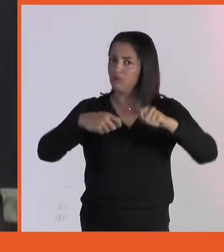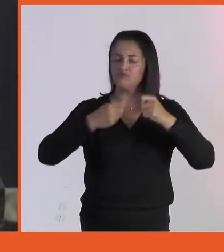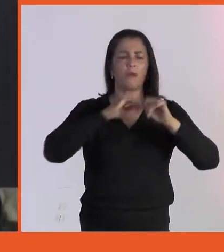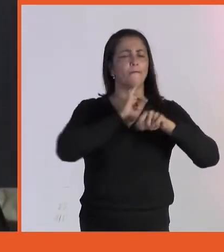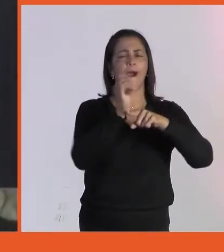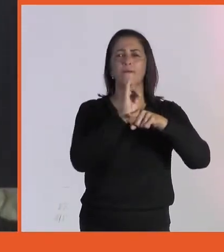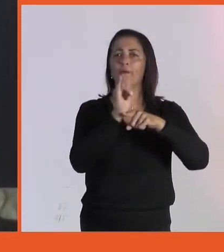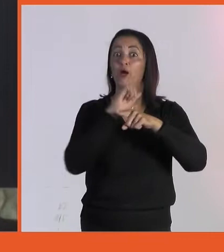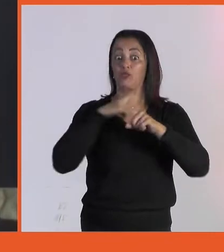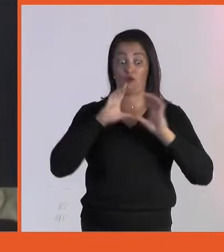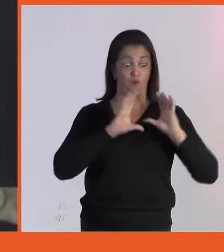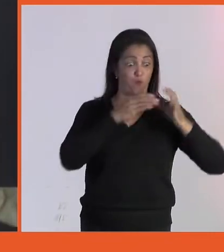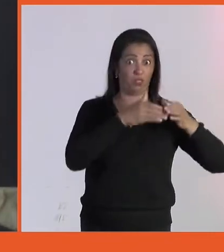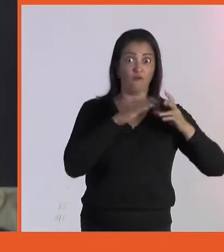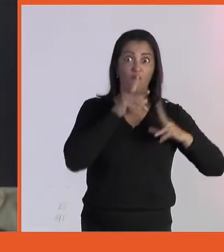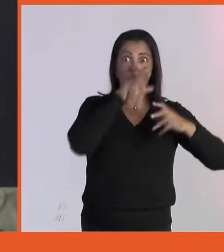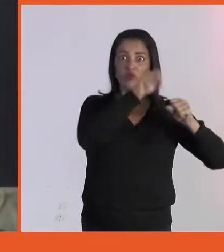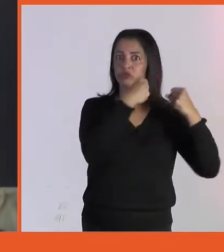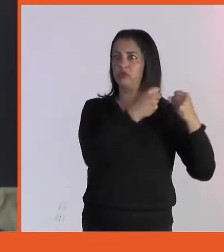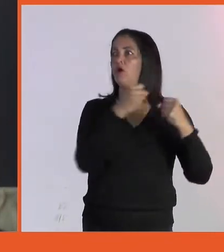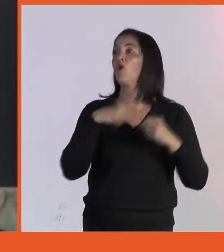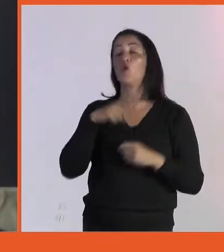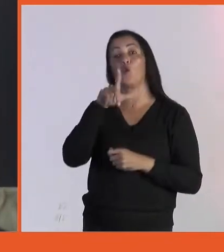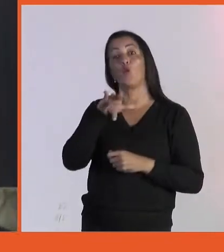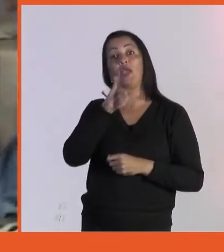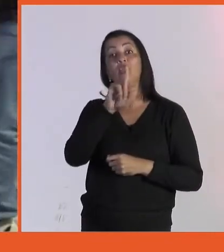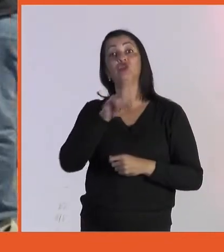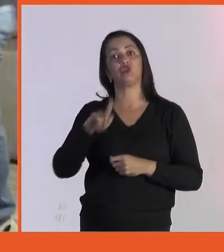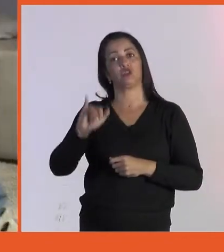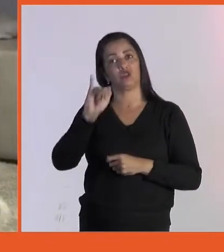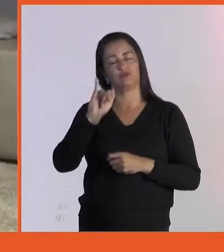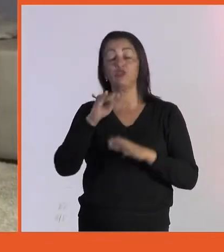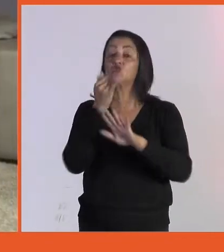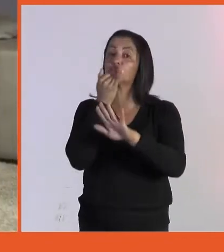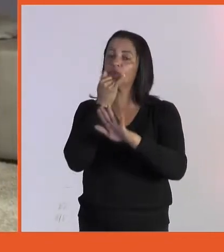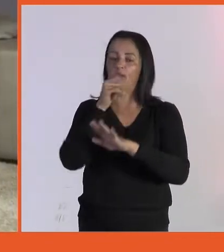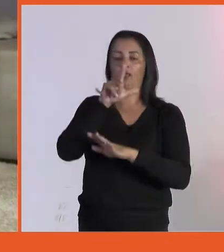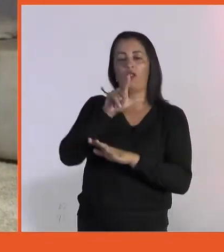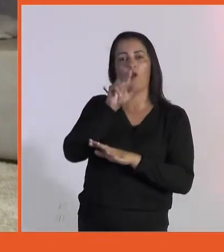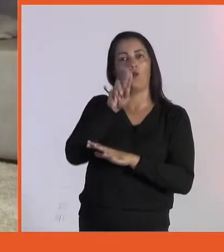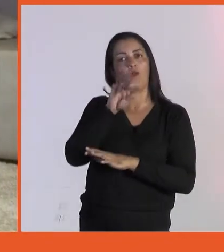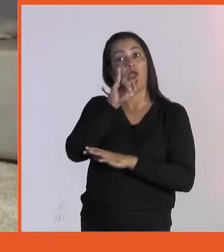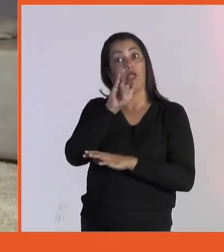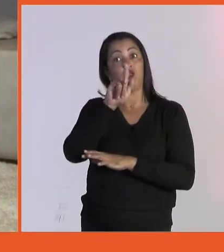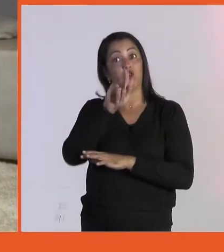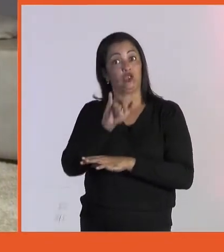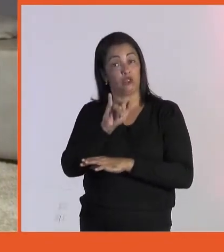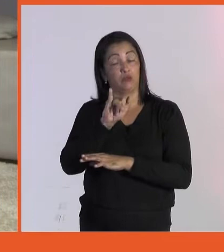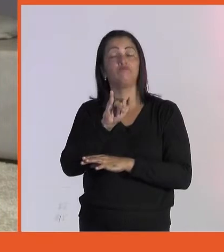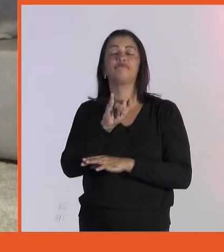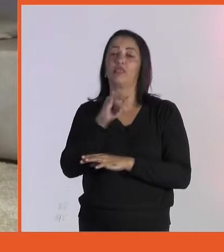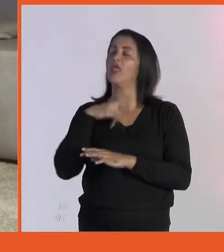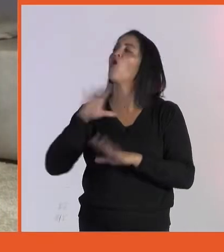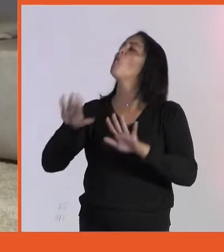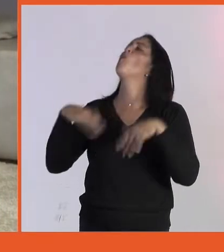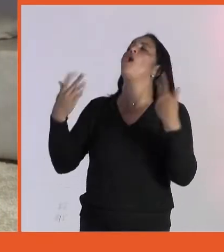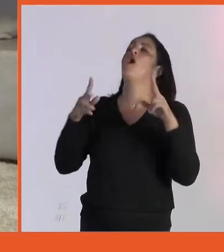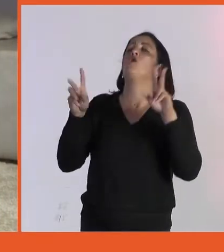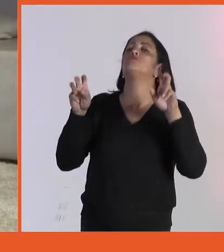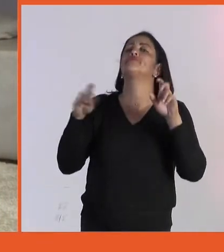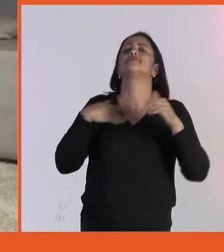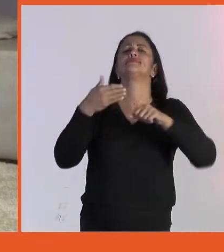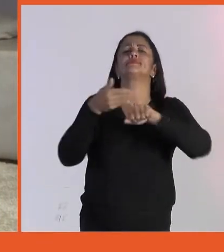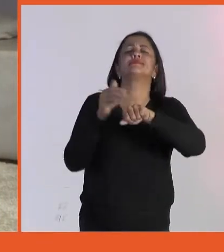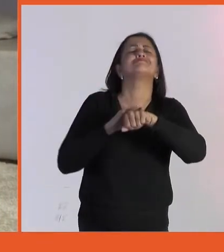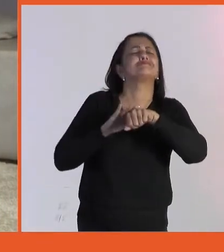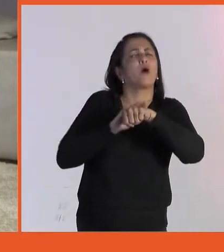incríveis da internet, Luíde Verso. Vem, Luíde, conta pra gente qual o segredo pra manter uma comunidade engajada. Meninos, o palco é